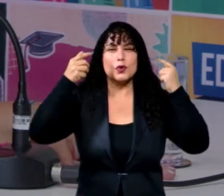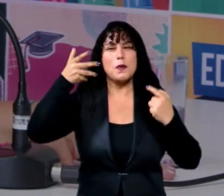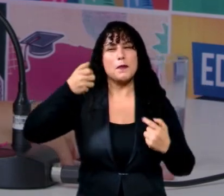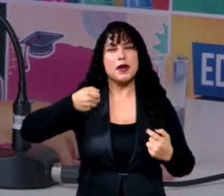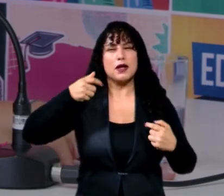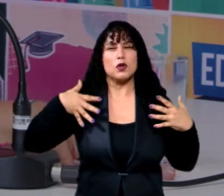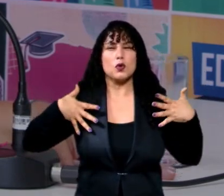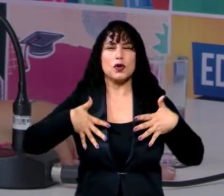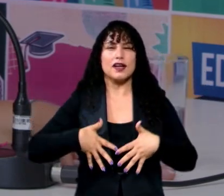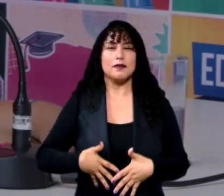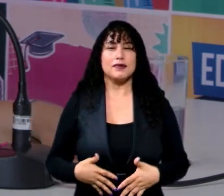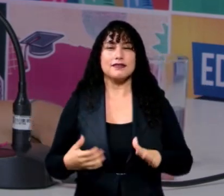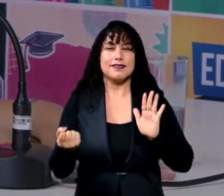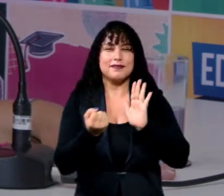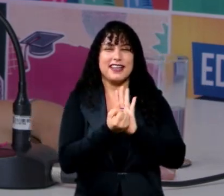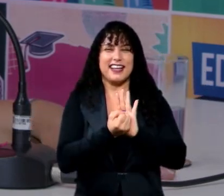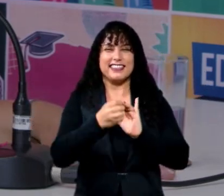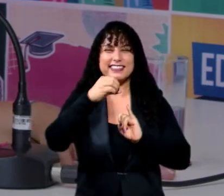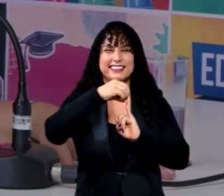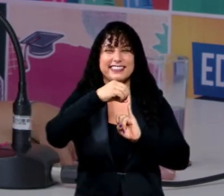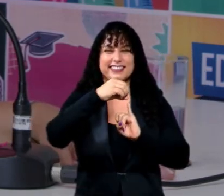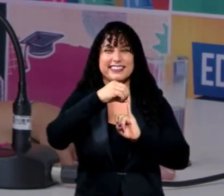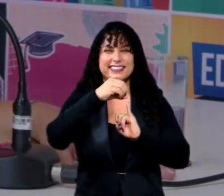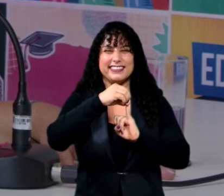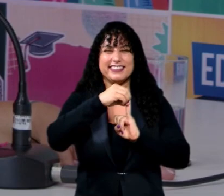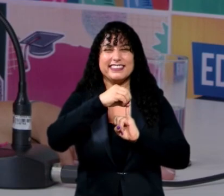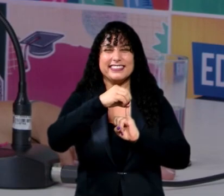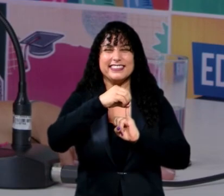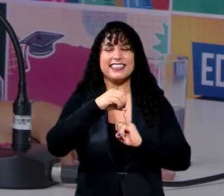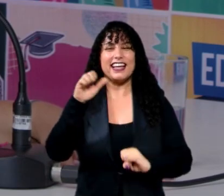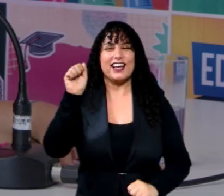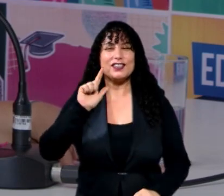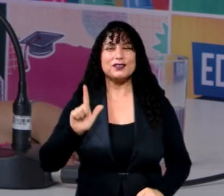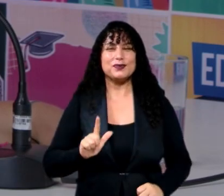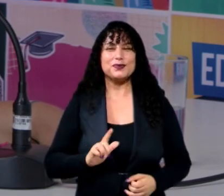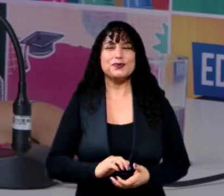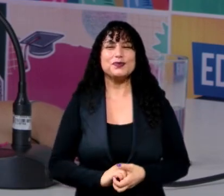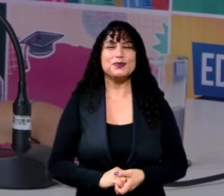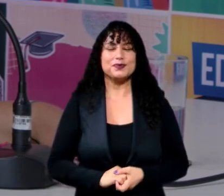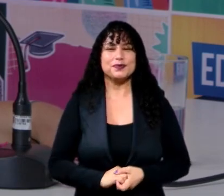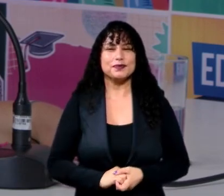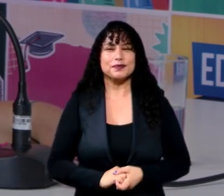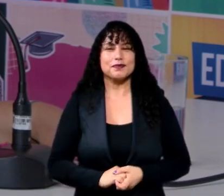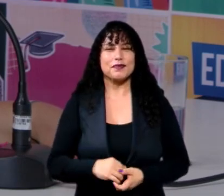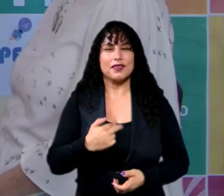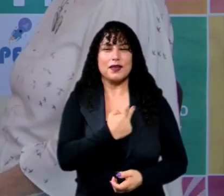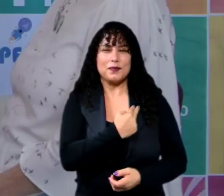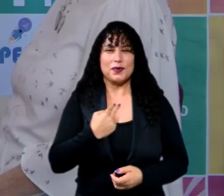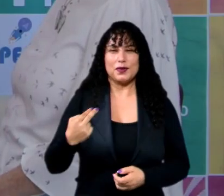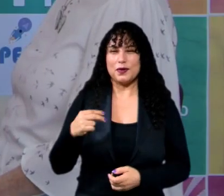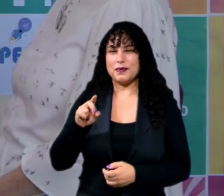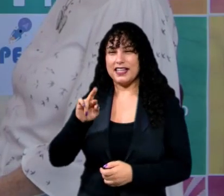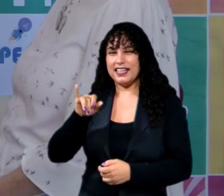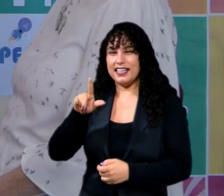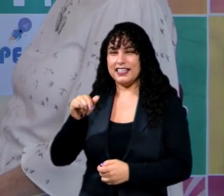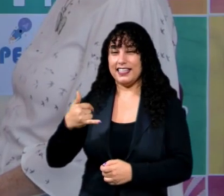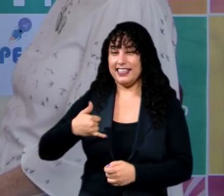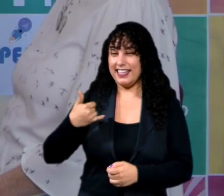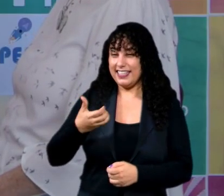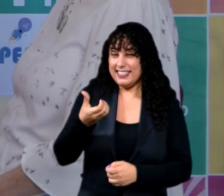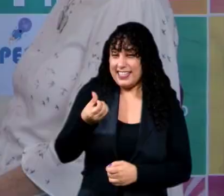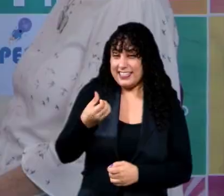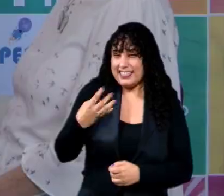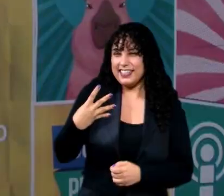usando uma camisa do IFB azul marinho com símbolo no peito. Eu sou Lídia Rebouças, tenho